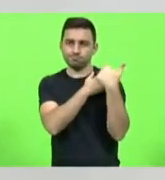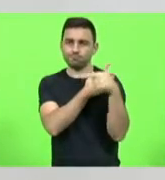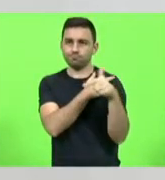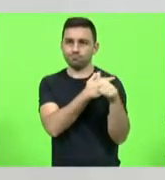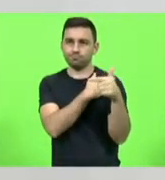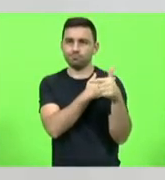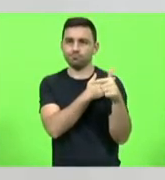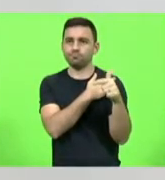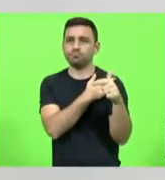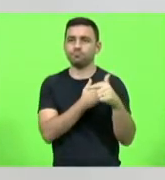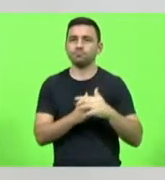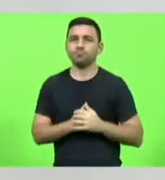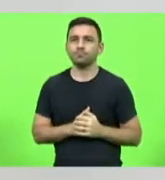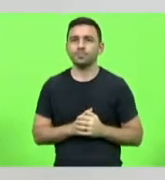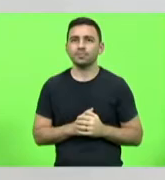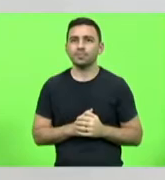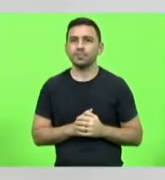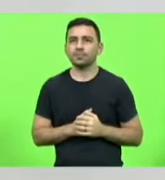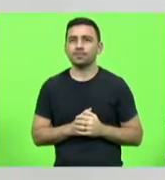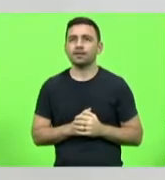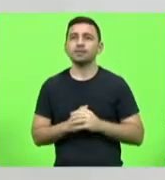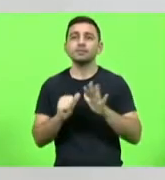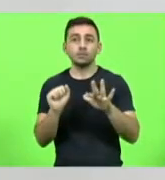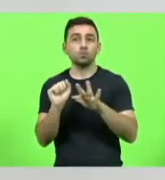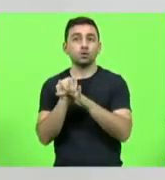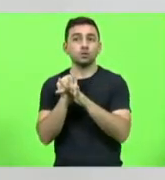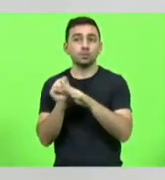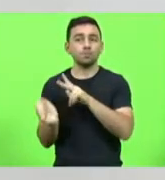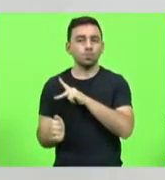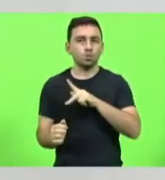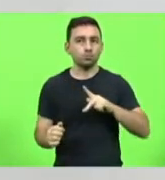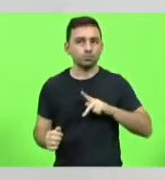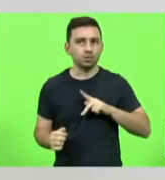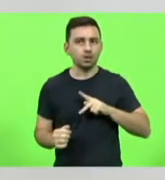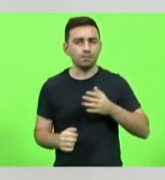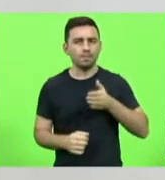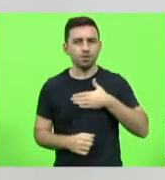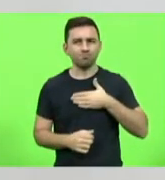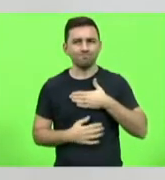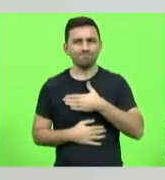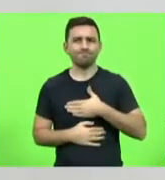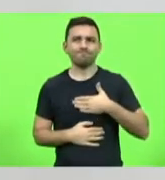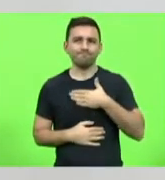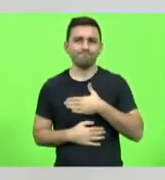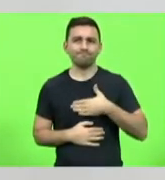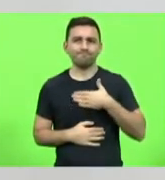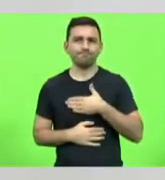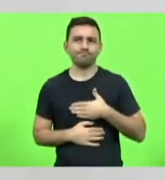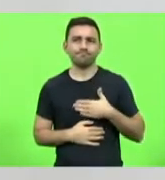Não vou nem entrar em outro campo, vou entrar no campo da segurança pública, que é o campo que eu gosto mesmo.